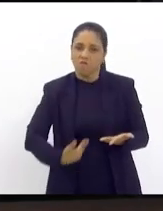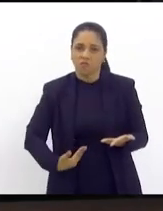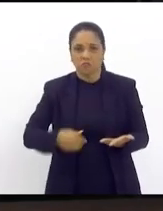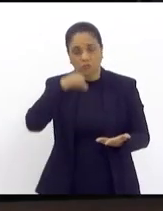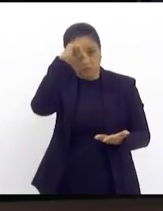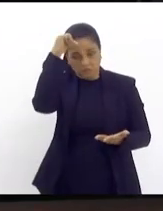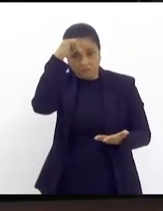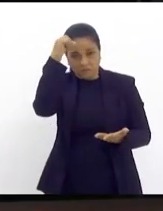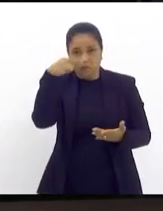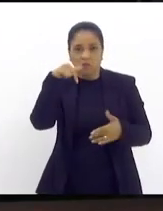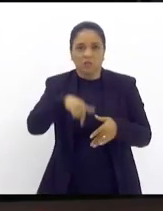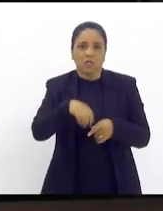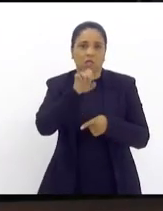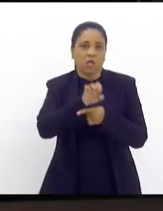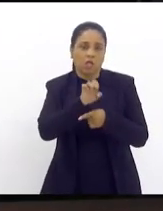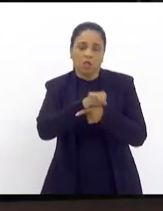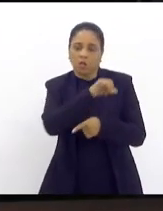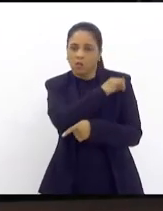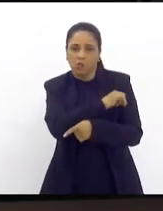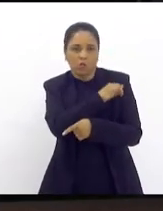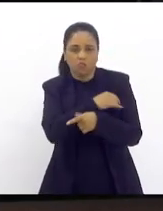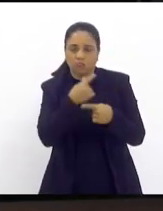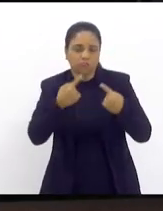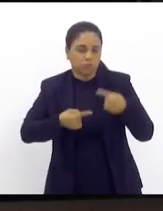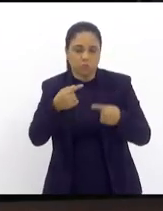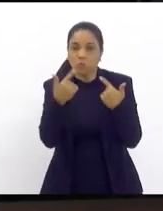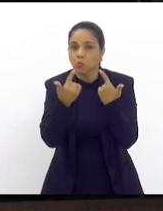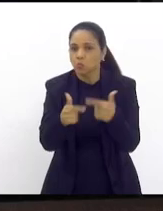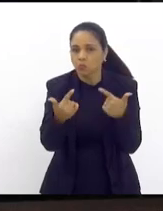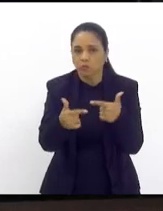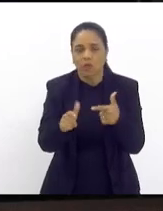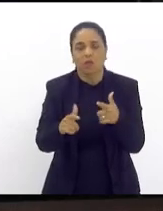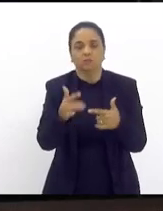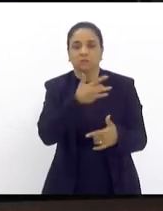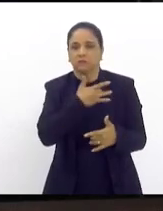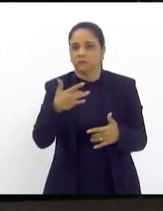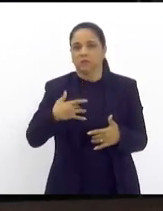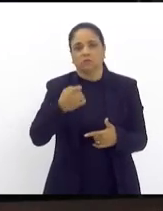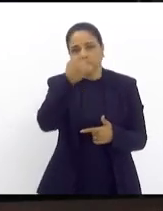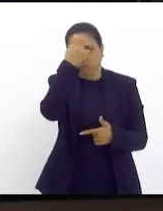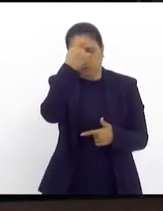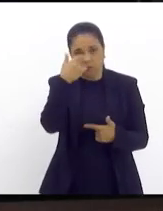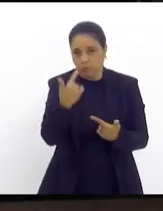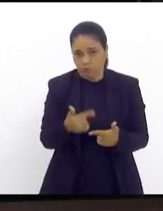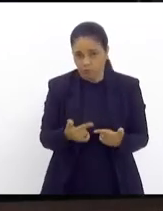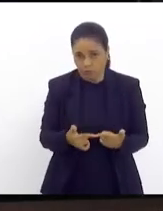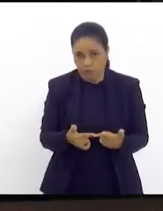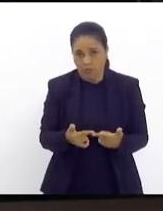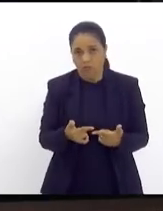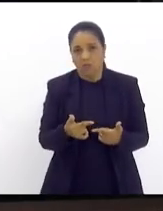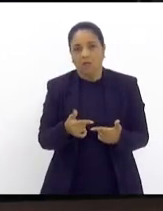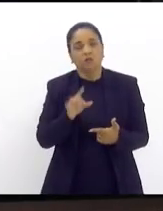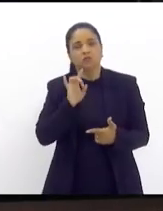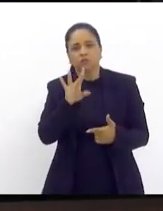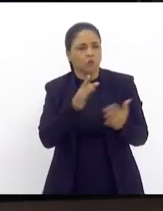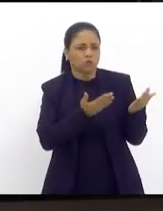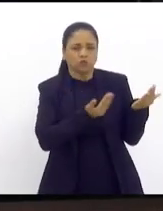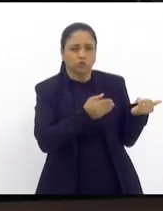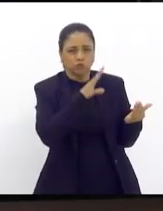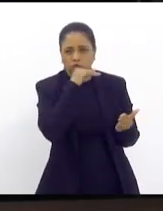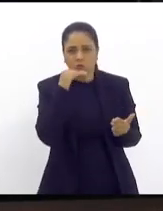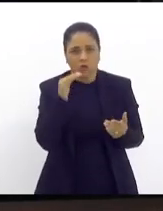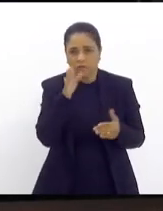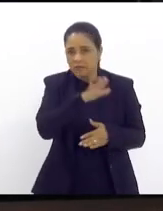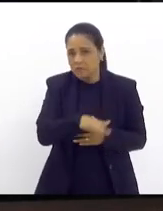Estado do Rio de Janeiro política de prevenção em Saúde Mental e eu não digo somente com a nossa juventude as